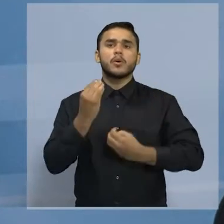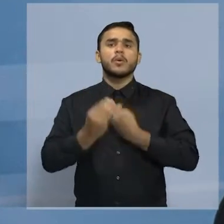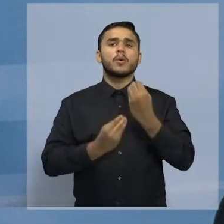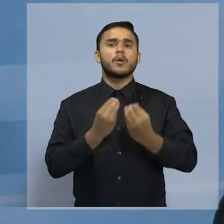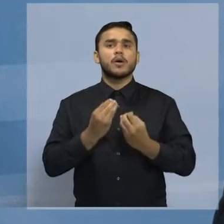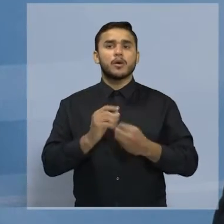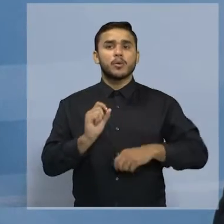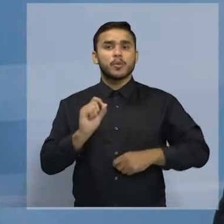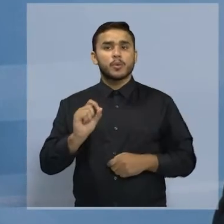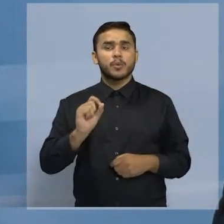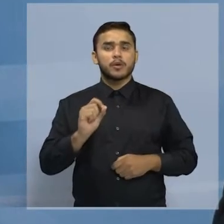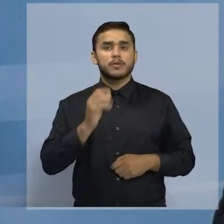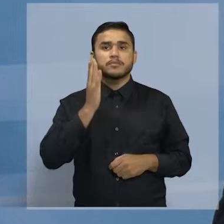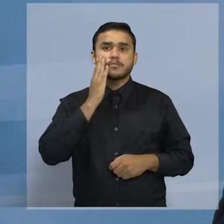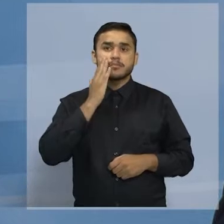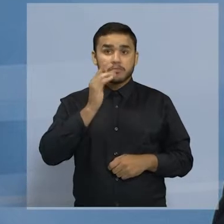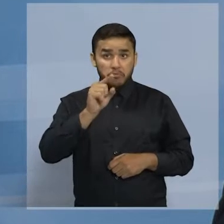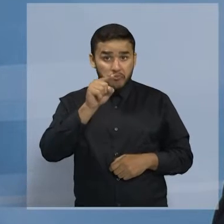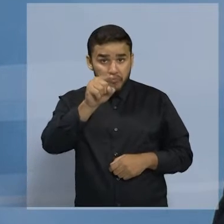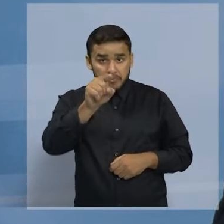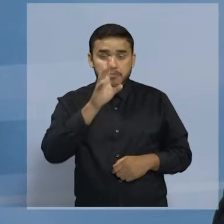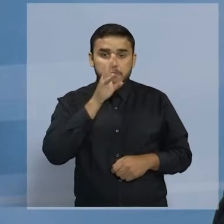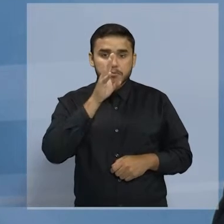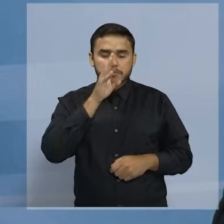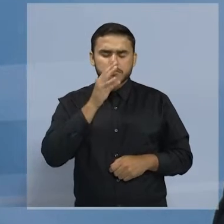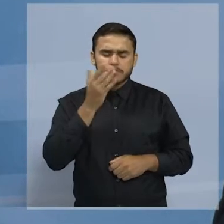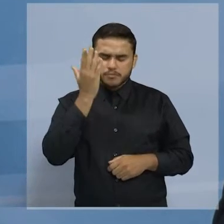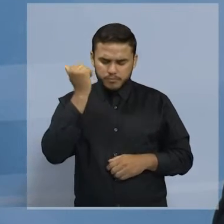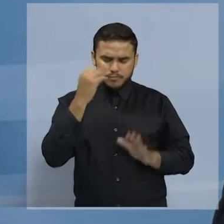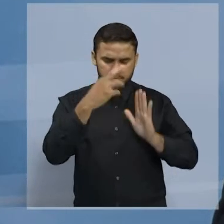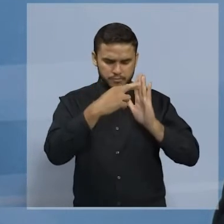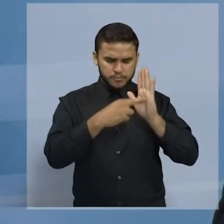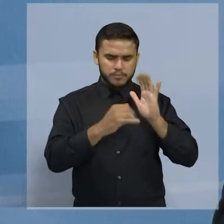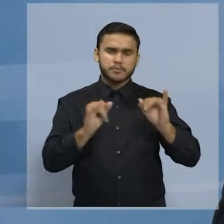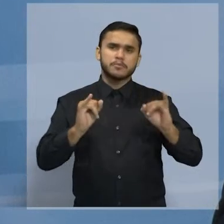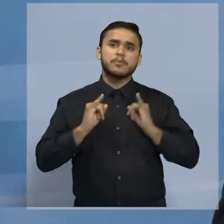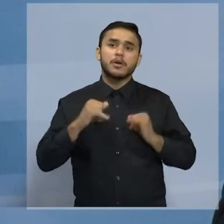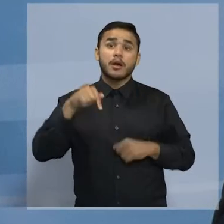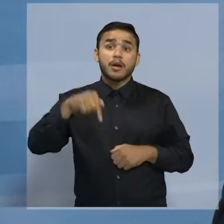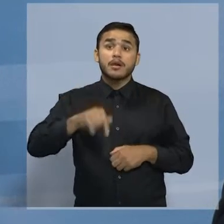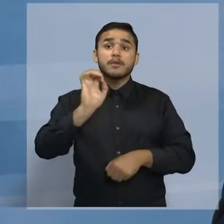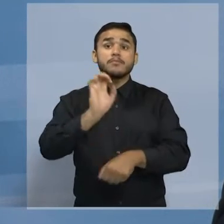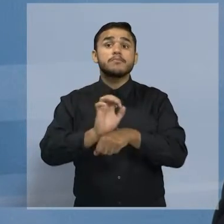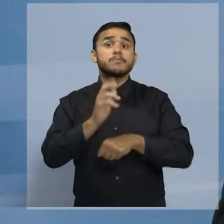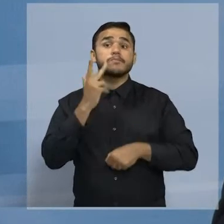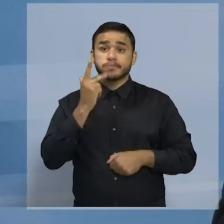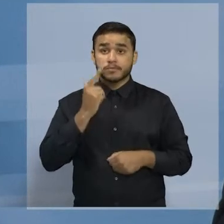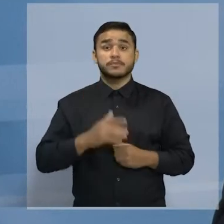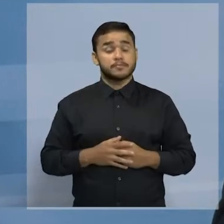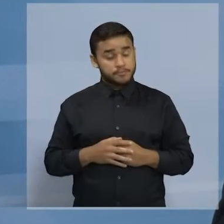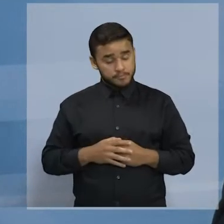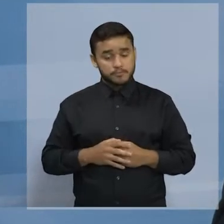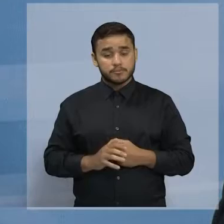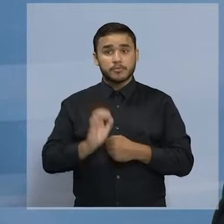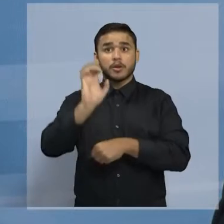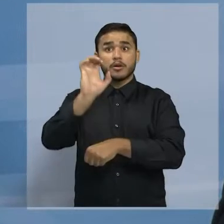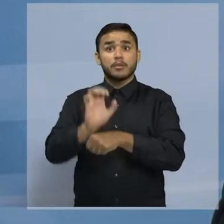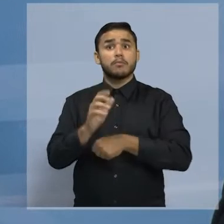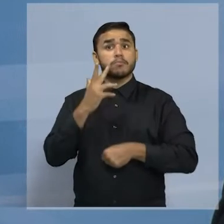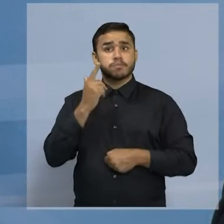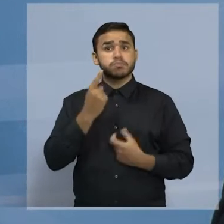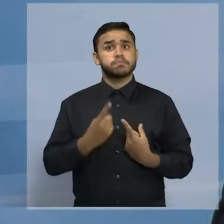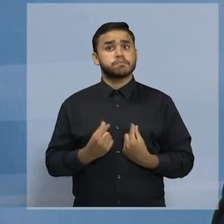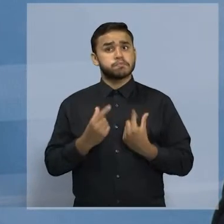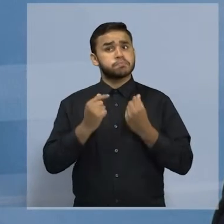conhecer para o assinante a realidade da Previdência no estado do Ceará. porque o Ceará é um estado